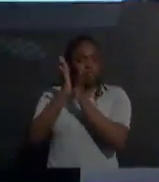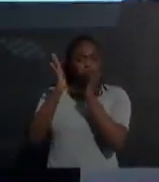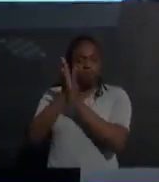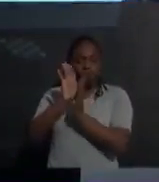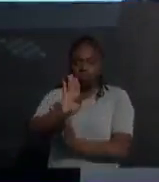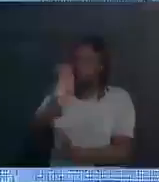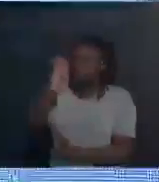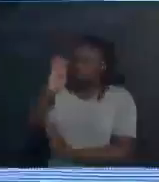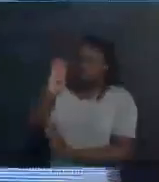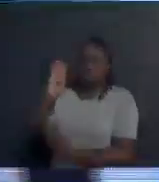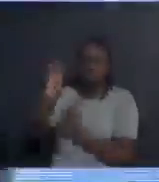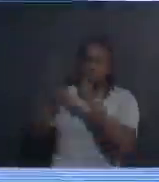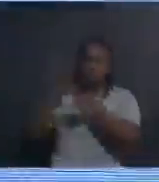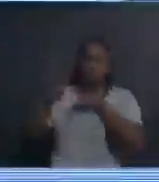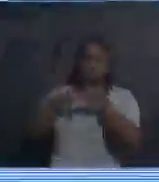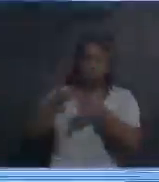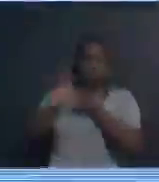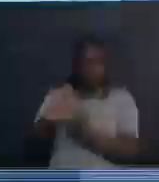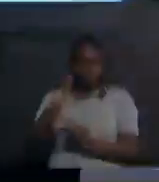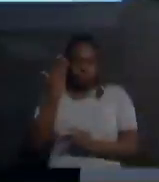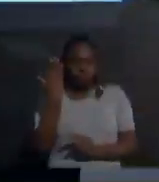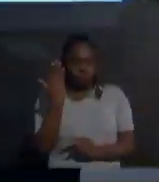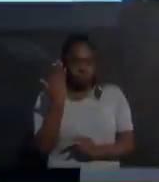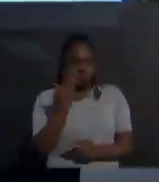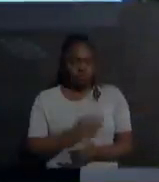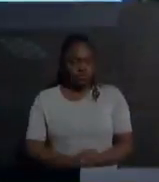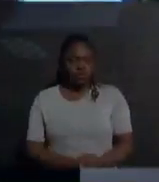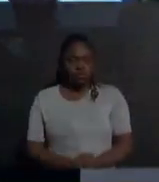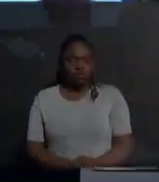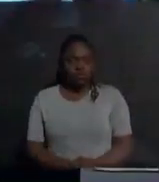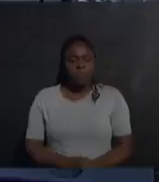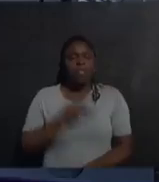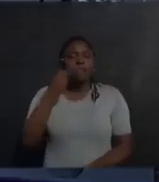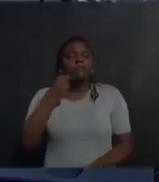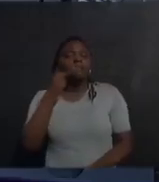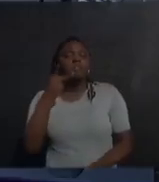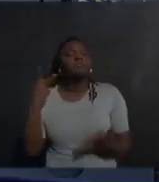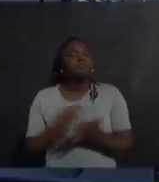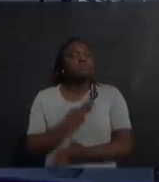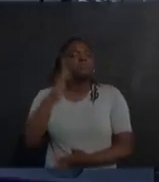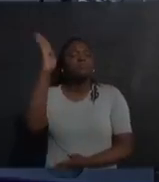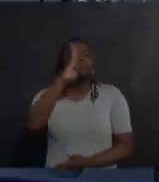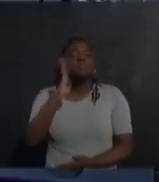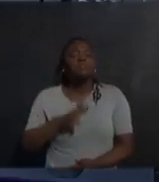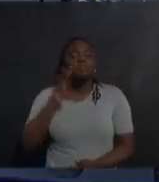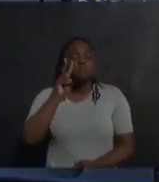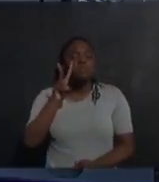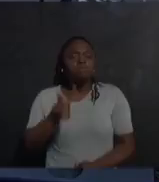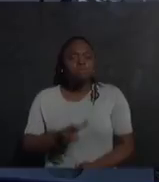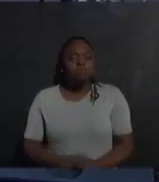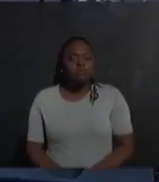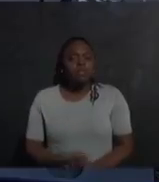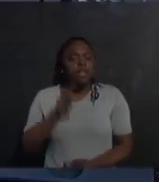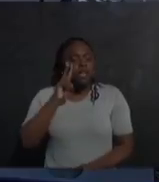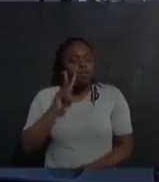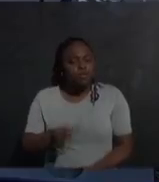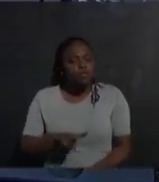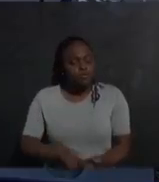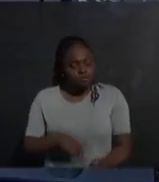tênis? Gente, eu peguei tudo. Fala um movimento que teve no Brasil aí. Eu vi cair no